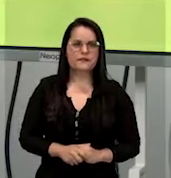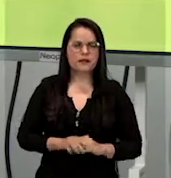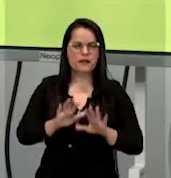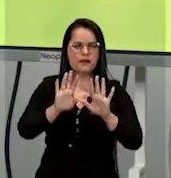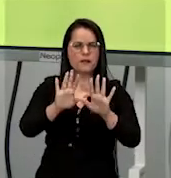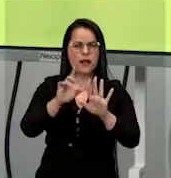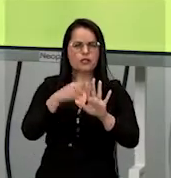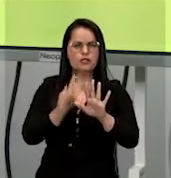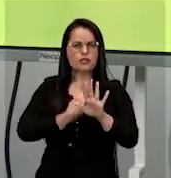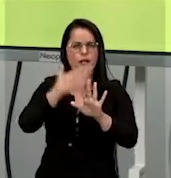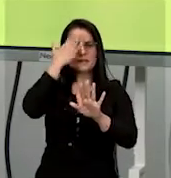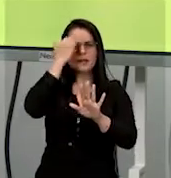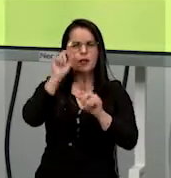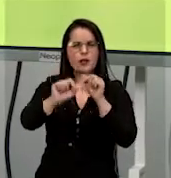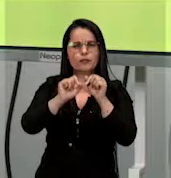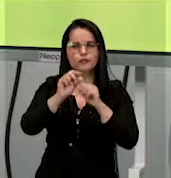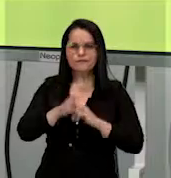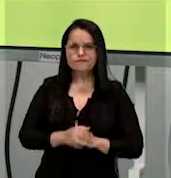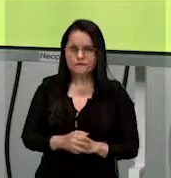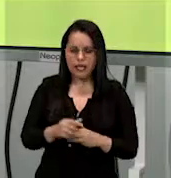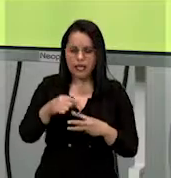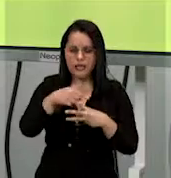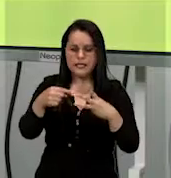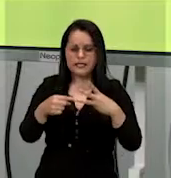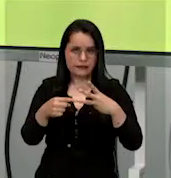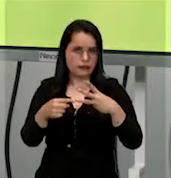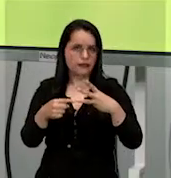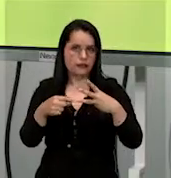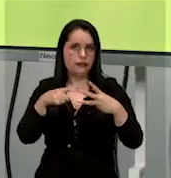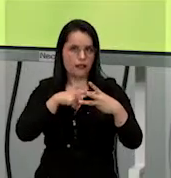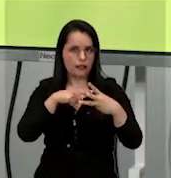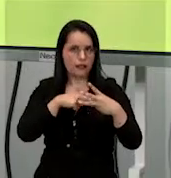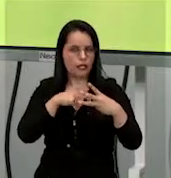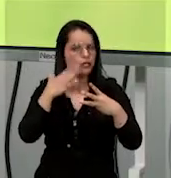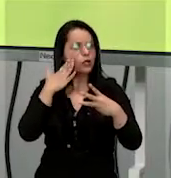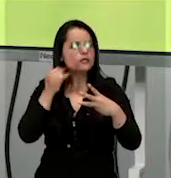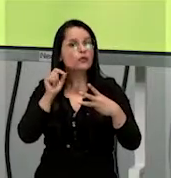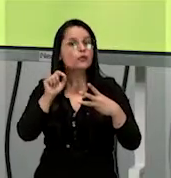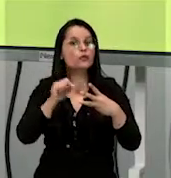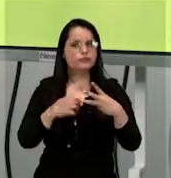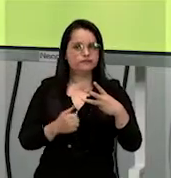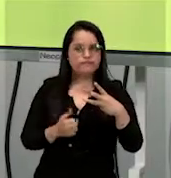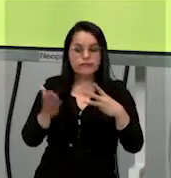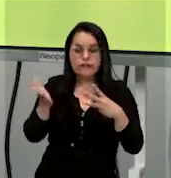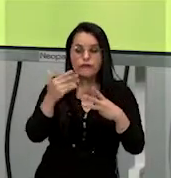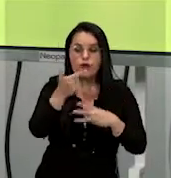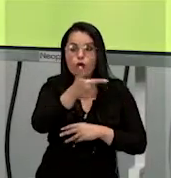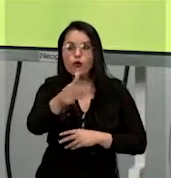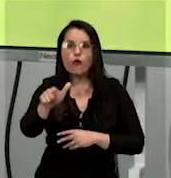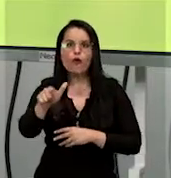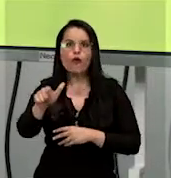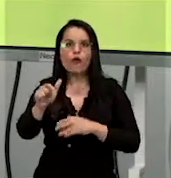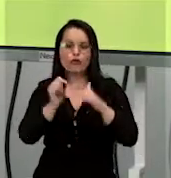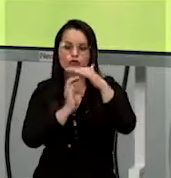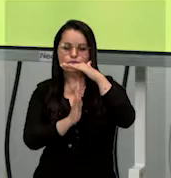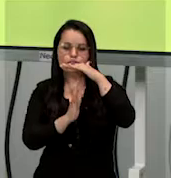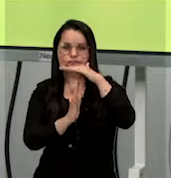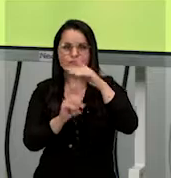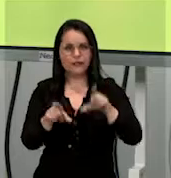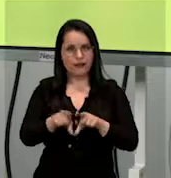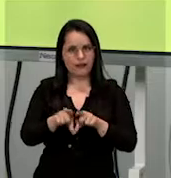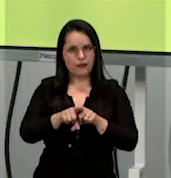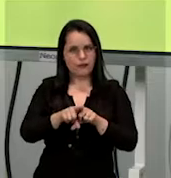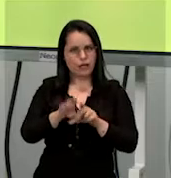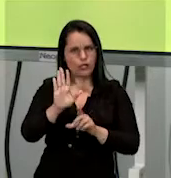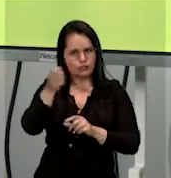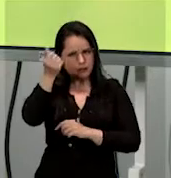Mas nós sabemos que além dessas 3 raças, dessas 3 etnias, vieram para cá outros imigrantes. Como eu disse há uns